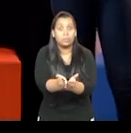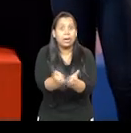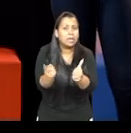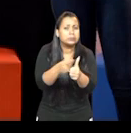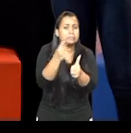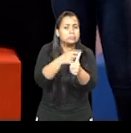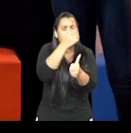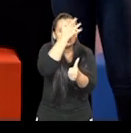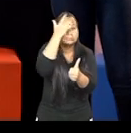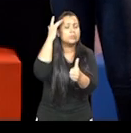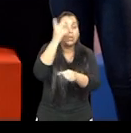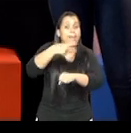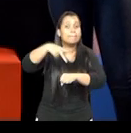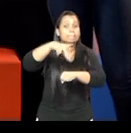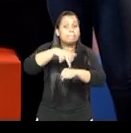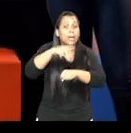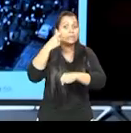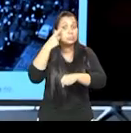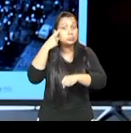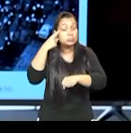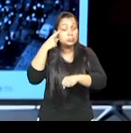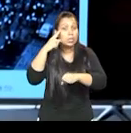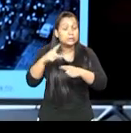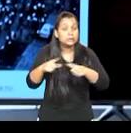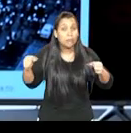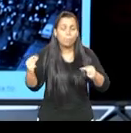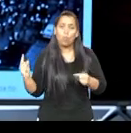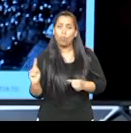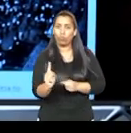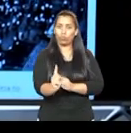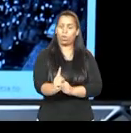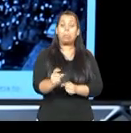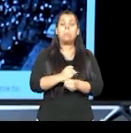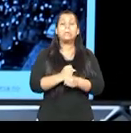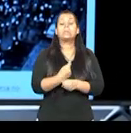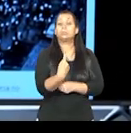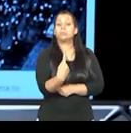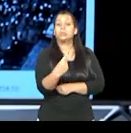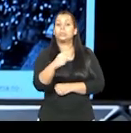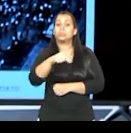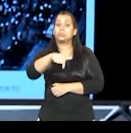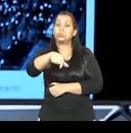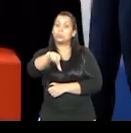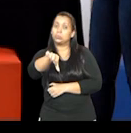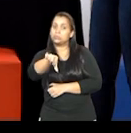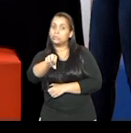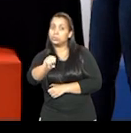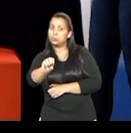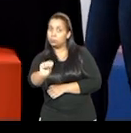primeiros imigrantes japoneses para a nossa região no ano de 1908.